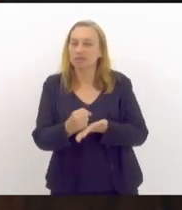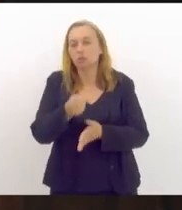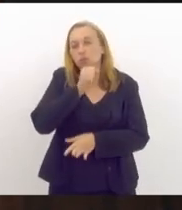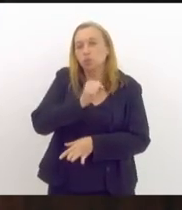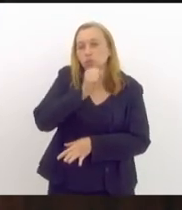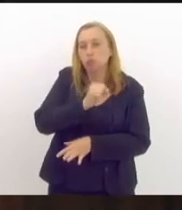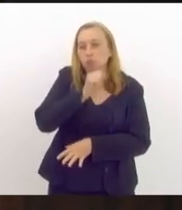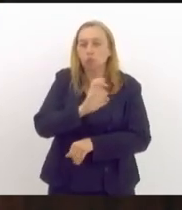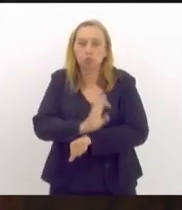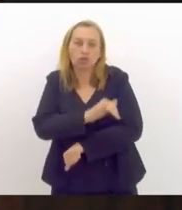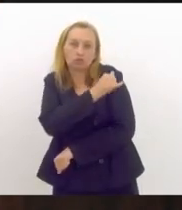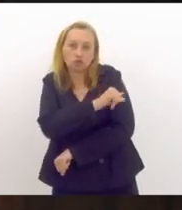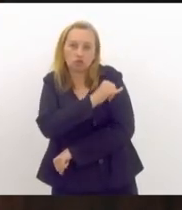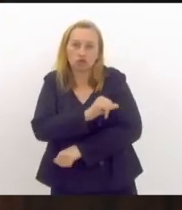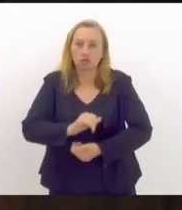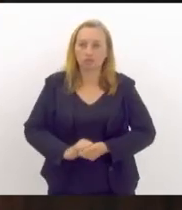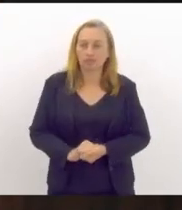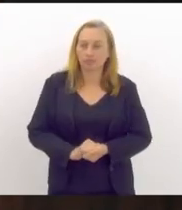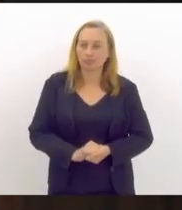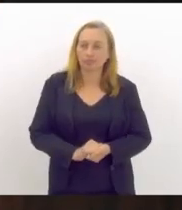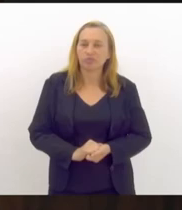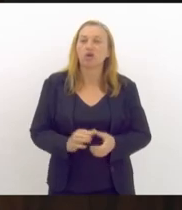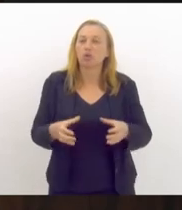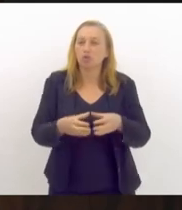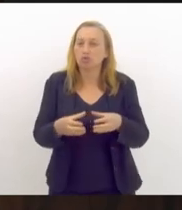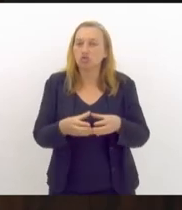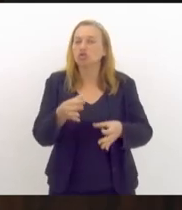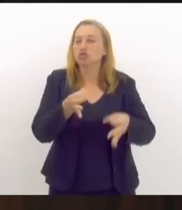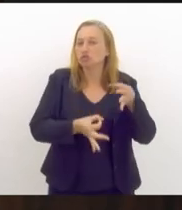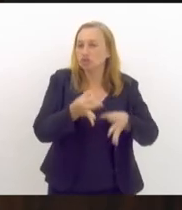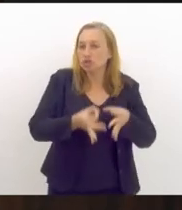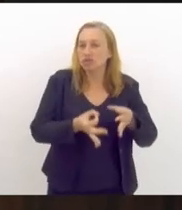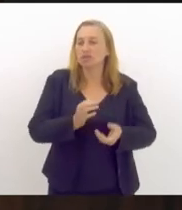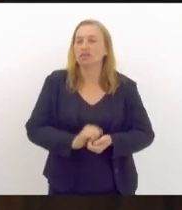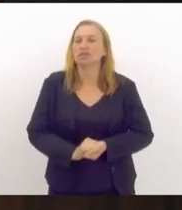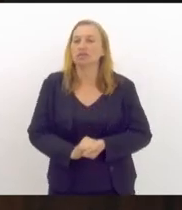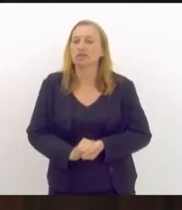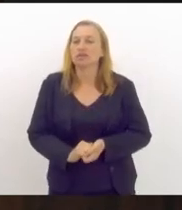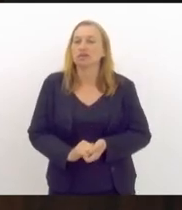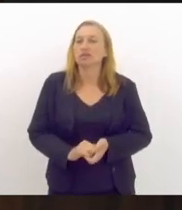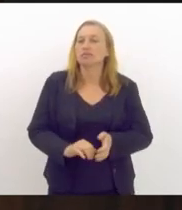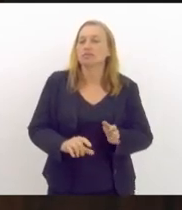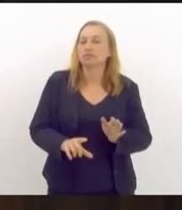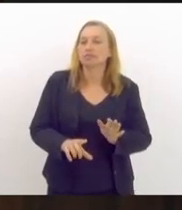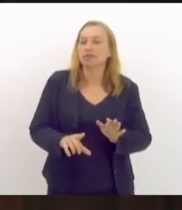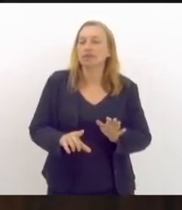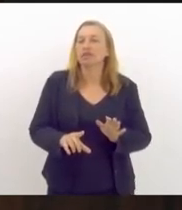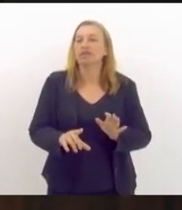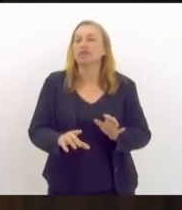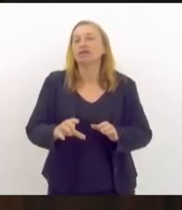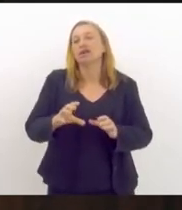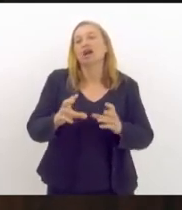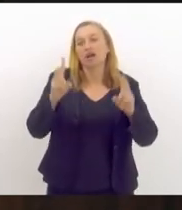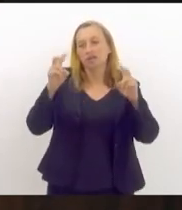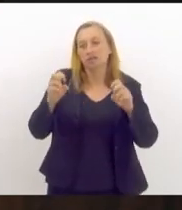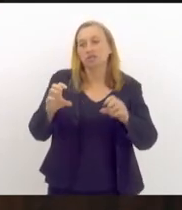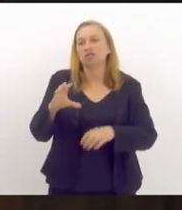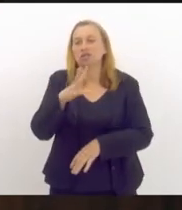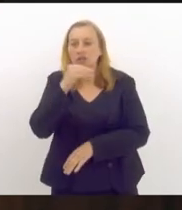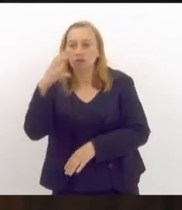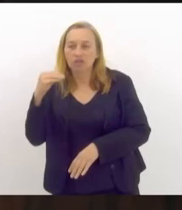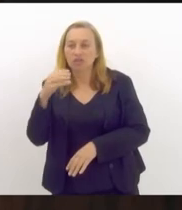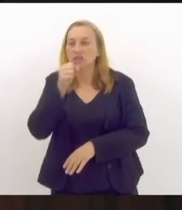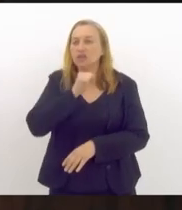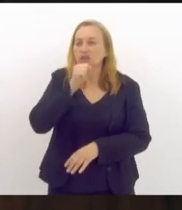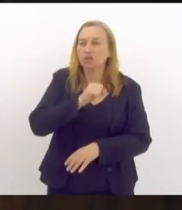no âmbito do Estado do Rio de Janeiro das comissões Constituição de Justiça pela legalidade assunto da Criança e Adolescente idoso favorável